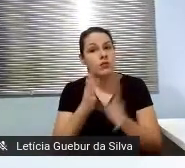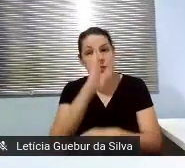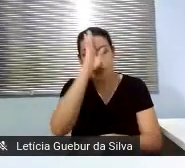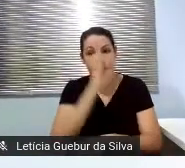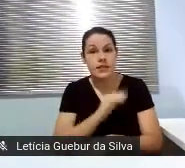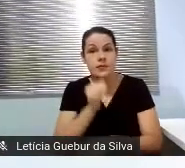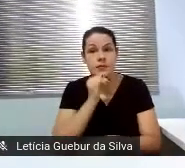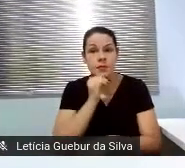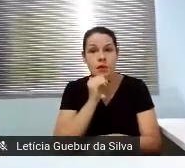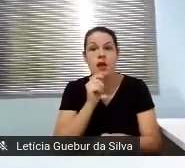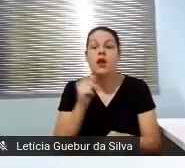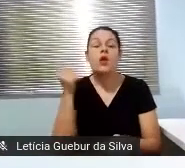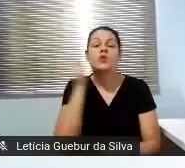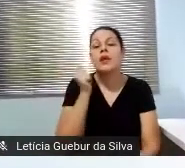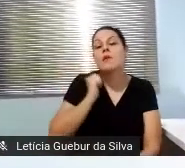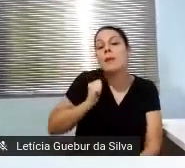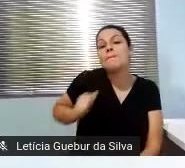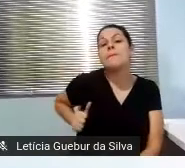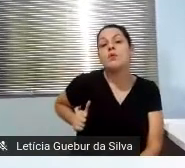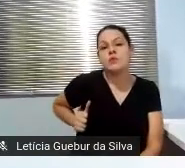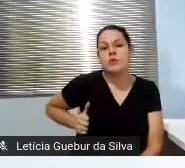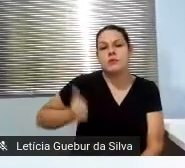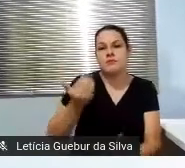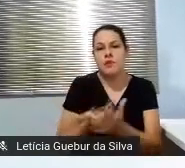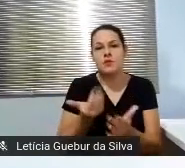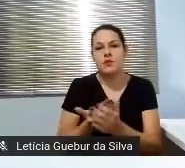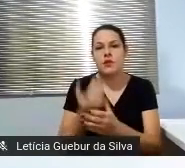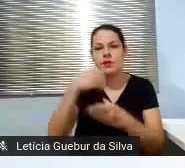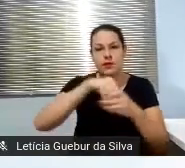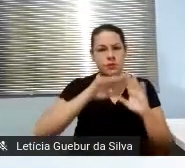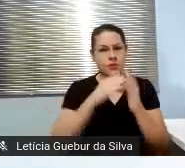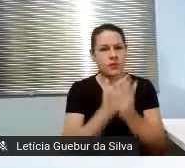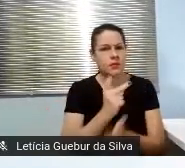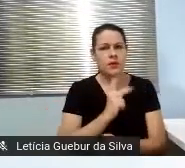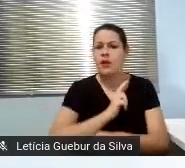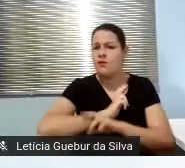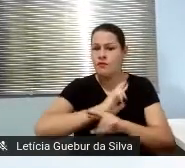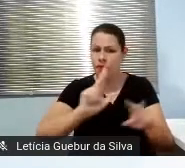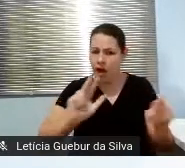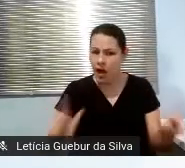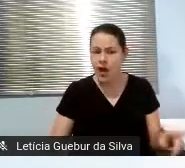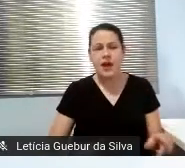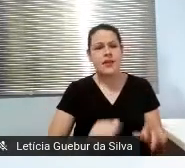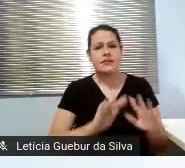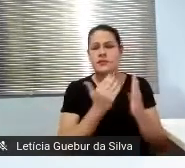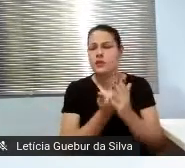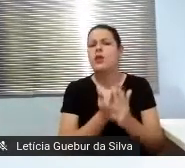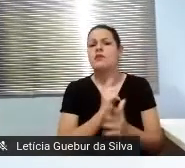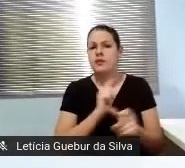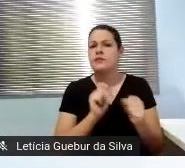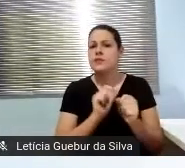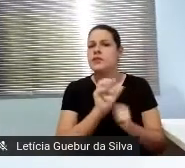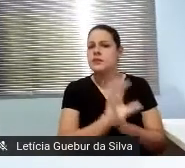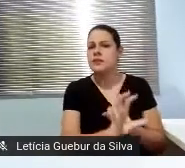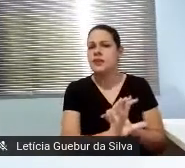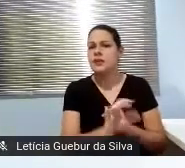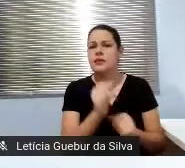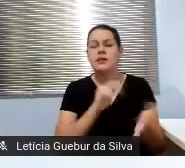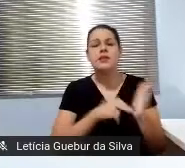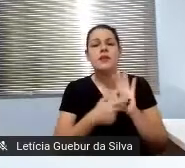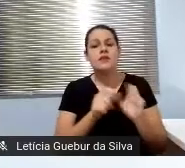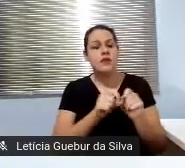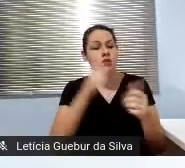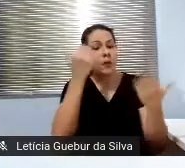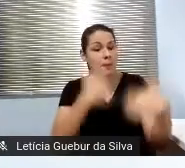participar de uma bolsa, né, para você ganhar aquela bolsa. Muitas dessas escolas praticam esse tipo de ação. Ou seja, você faz uma prova, se você saiu